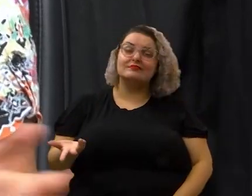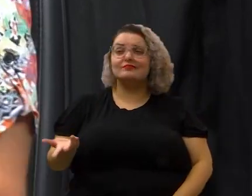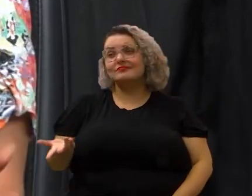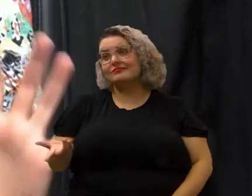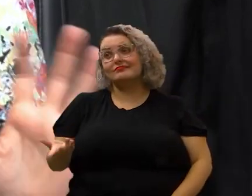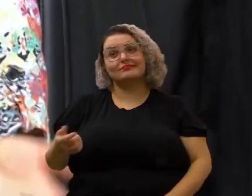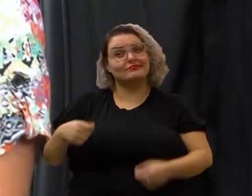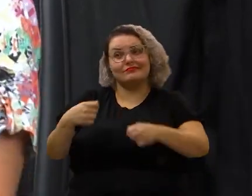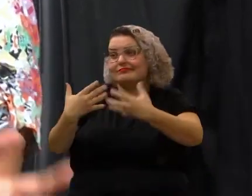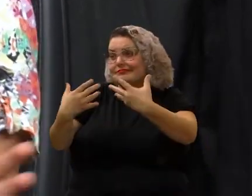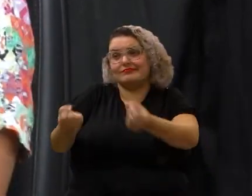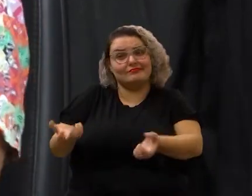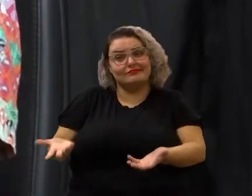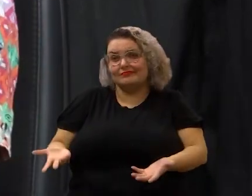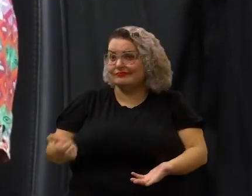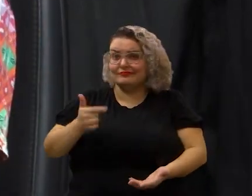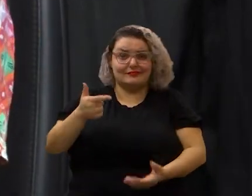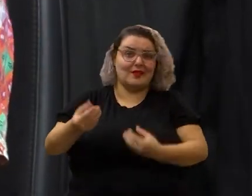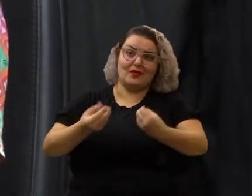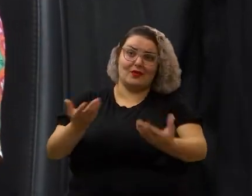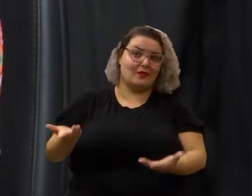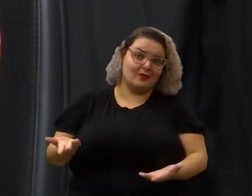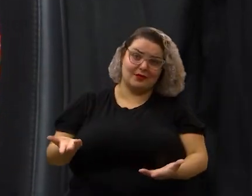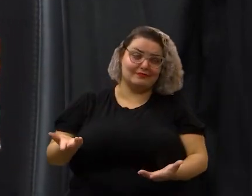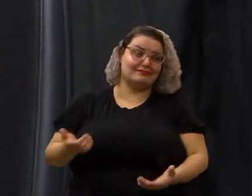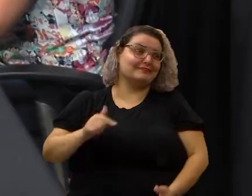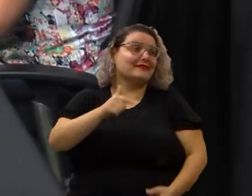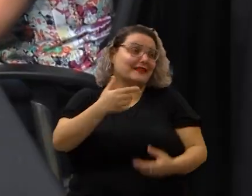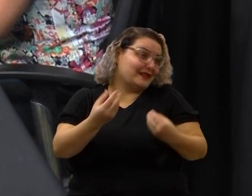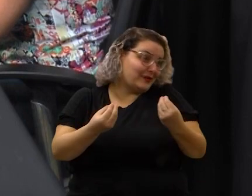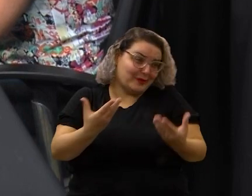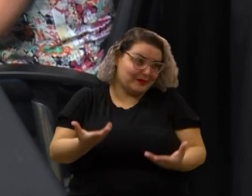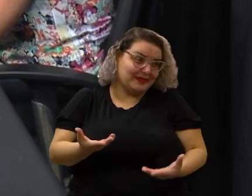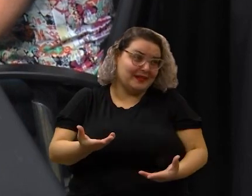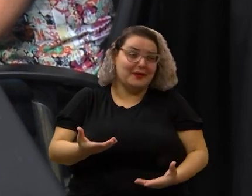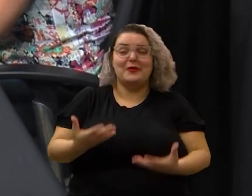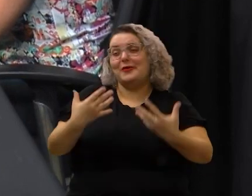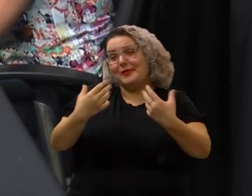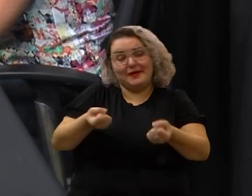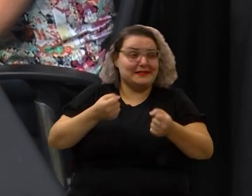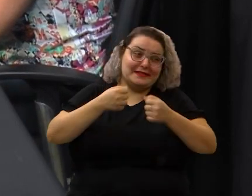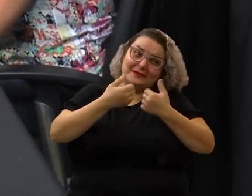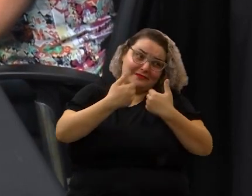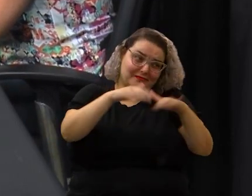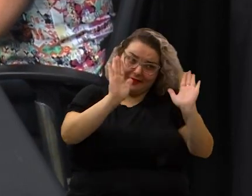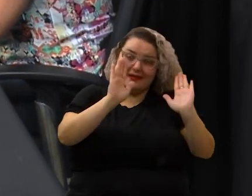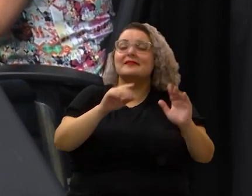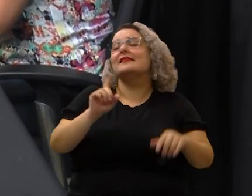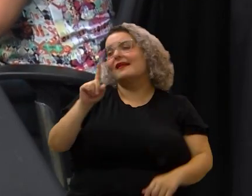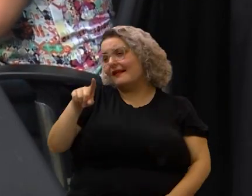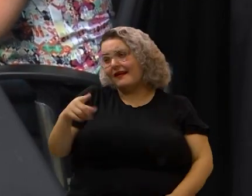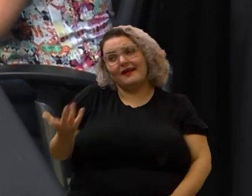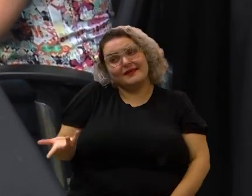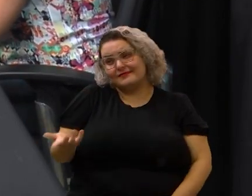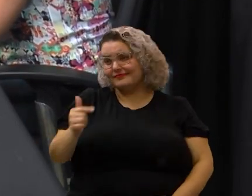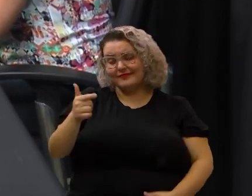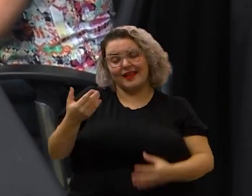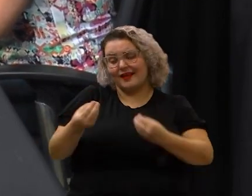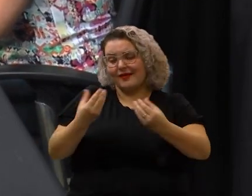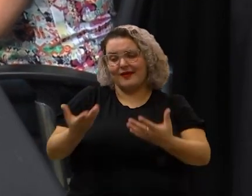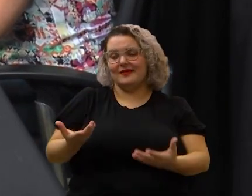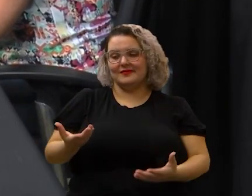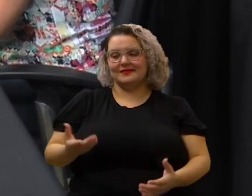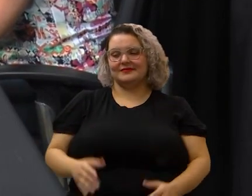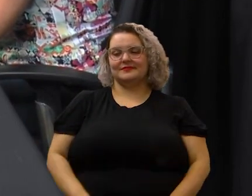né? Tem que aceitar, não tem jeito. Não né? tem jeito. Não tem jeito. Ou aceita ou abandona. Não tem